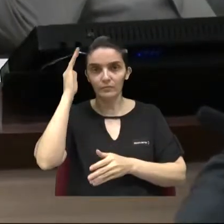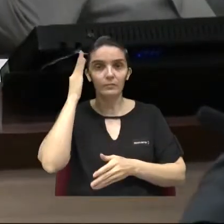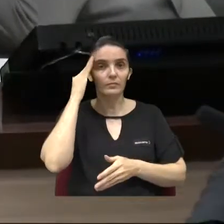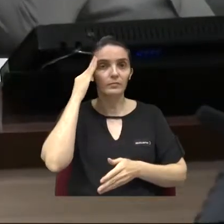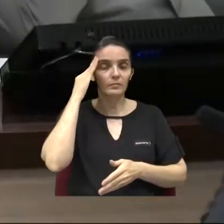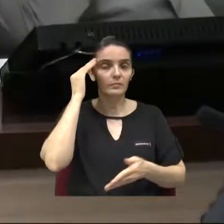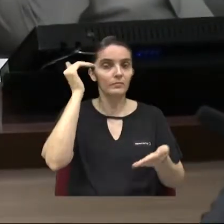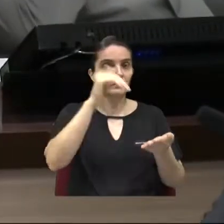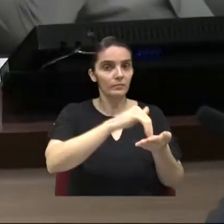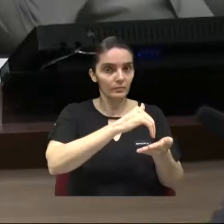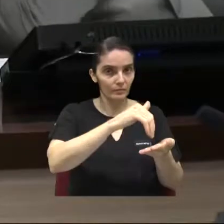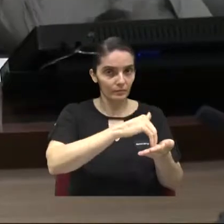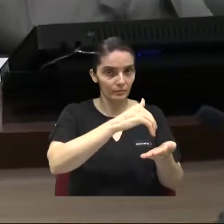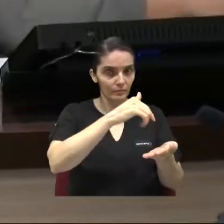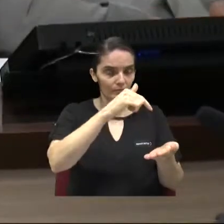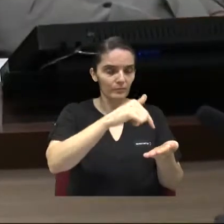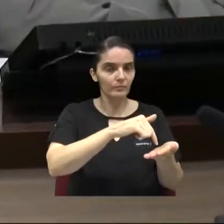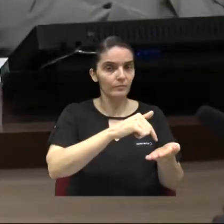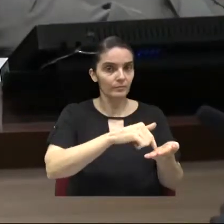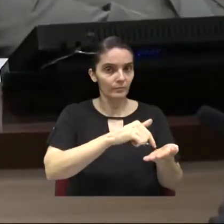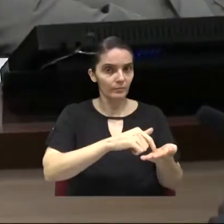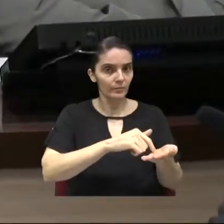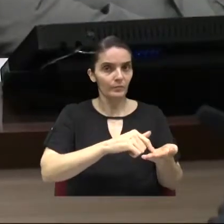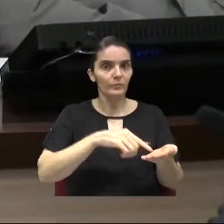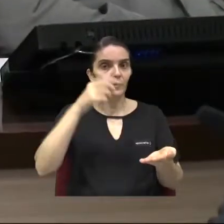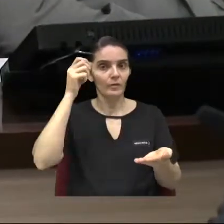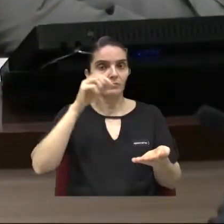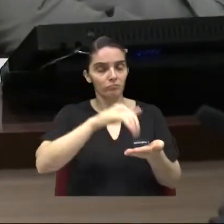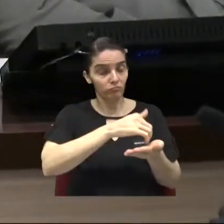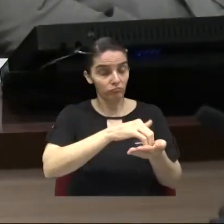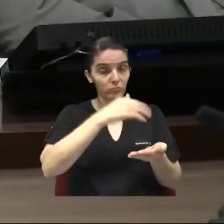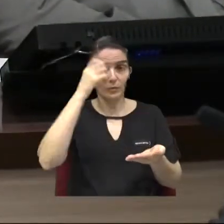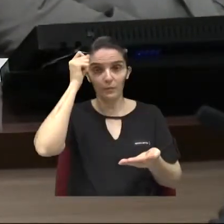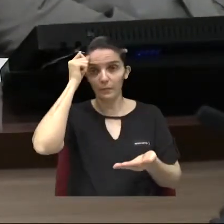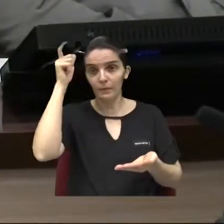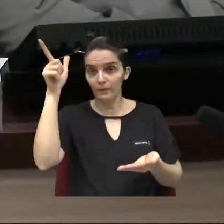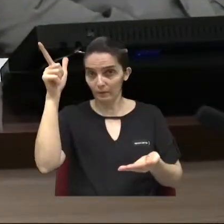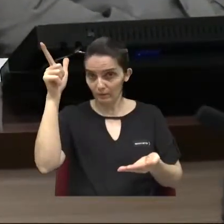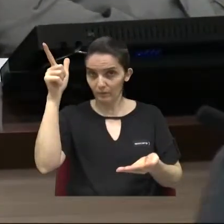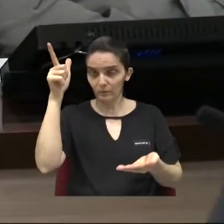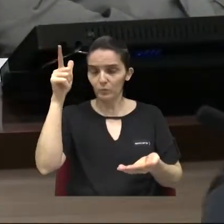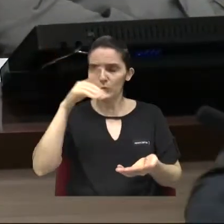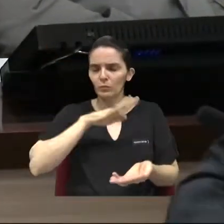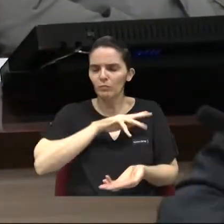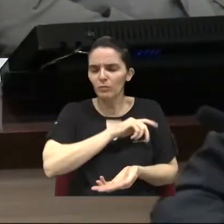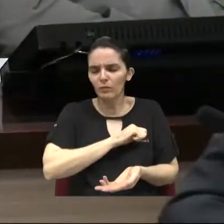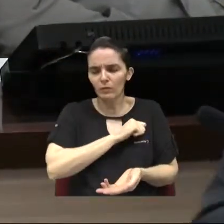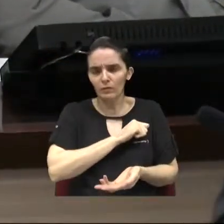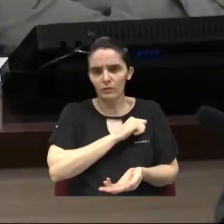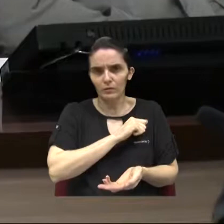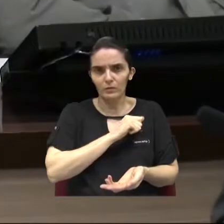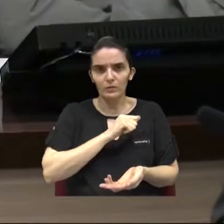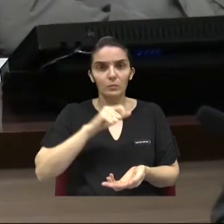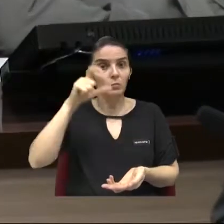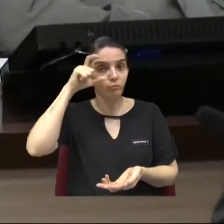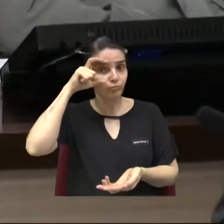gente sabe o amor que ele tem, né, o nosso secretário da Cultura, e a gente brinca o eterno secretário da Cultura, Farid, para que ele nos